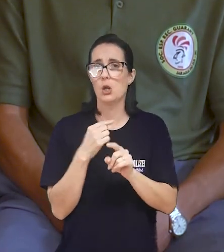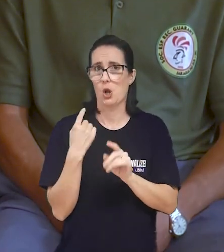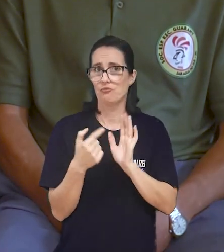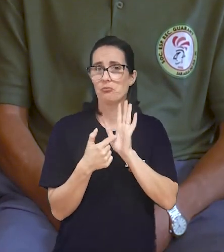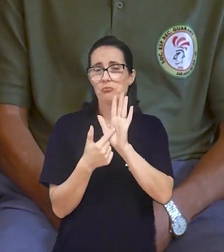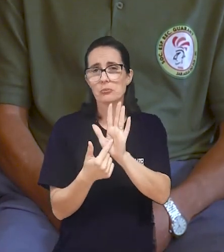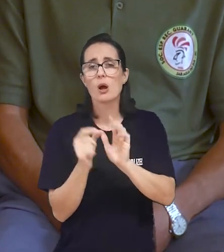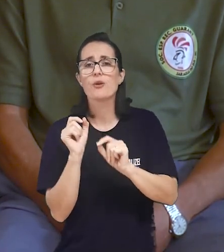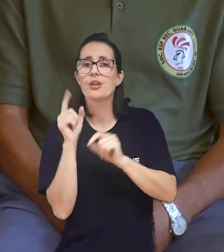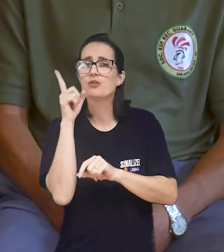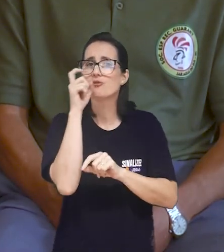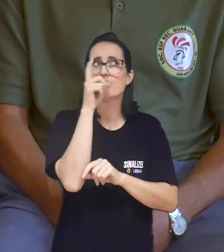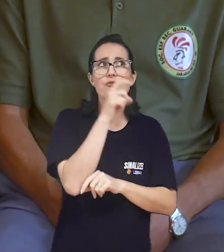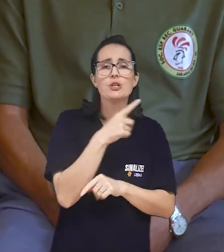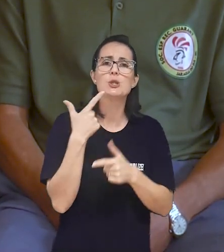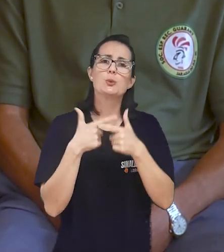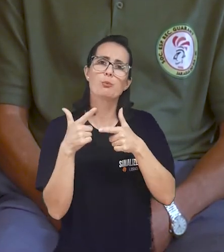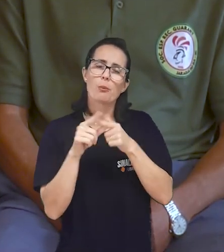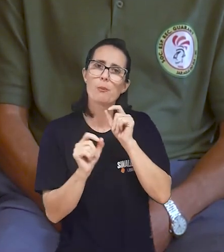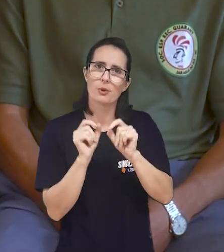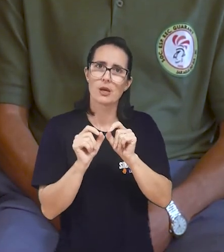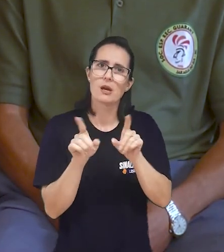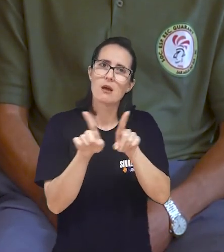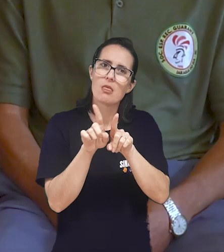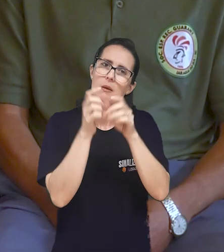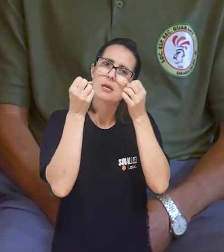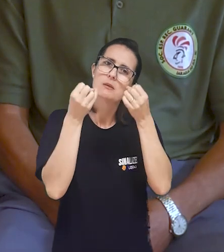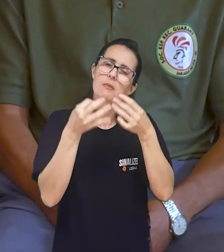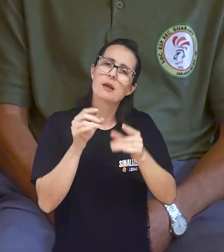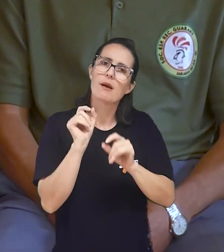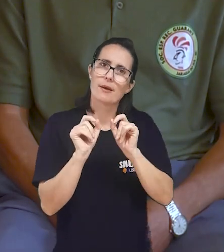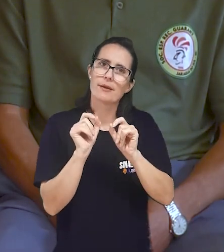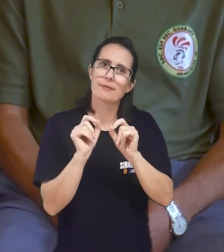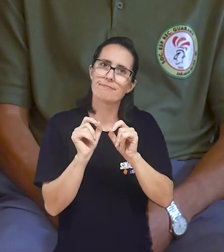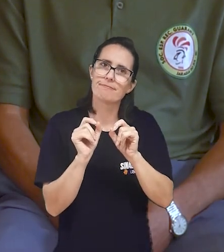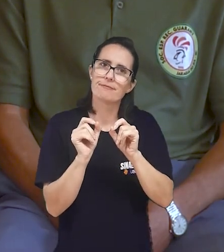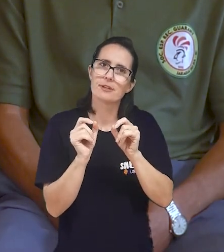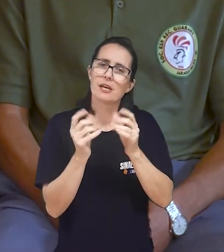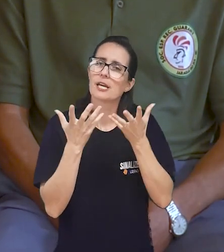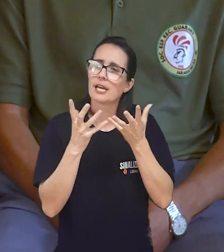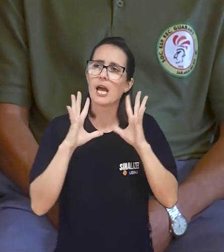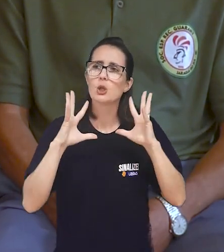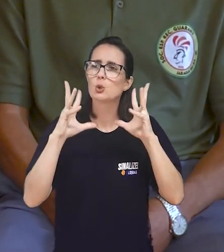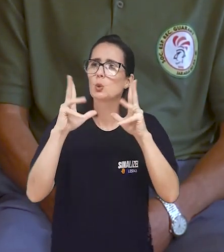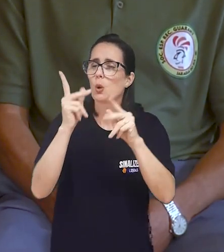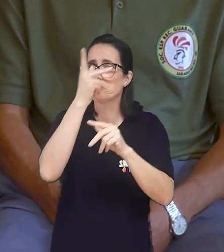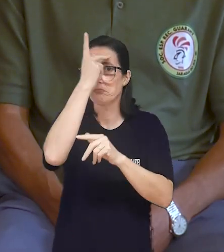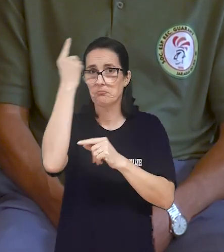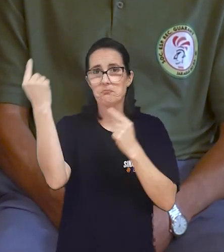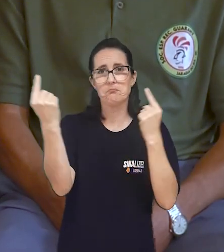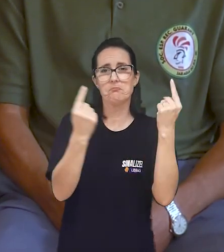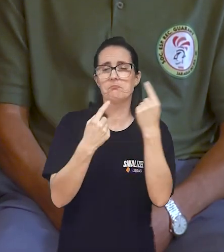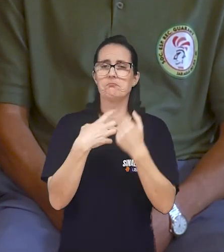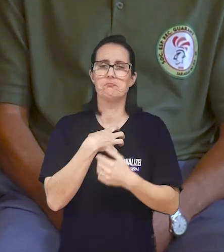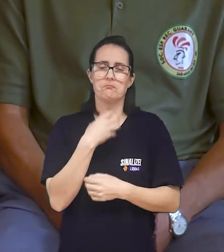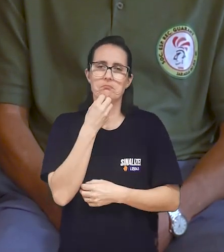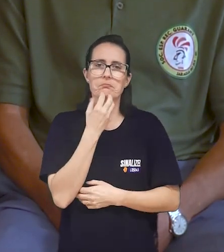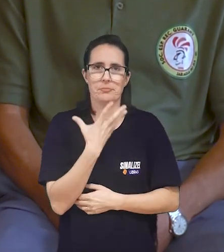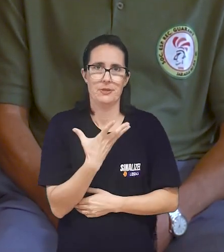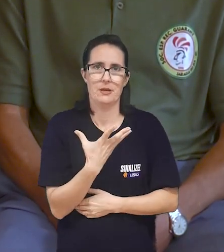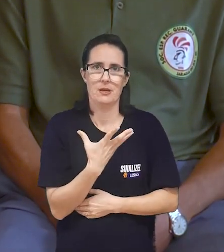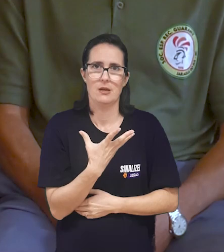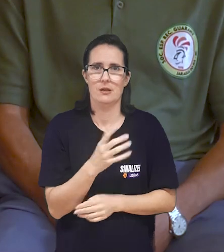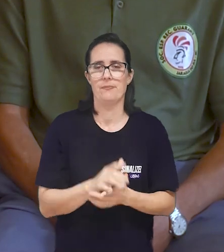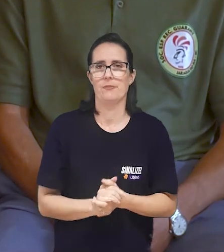gente apresentar as nossas dificuldades e também dizer assim que queremos atender a todos no geral, né?